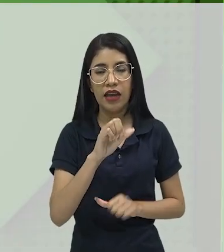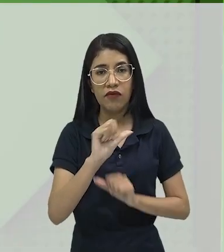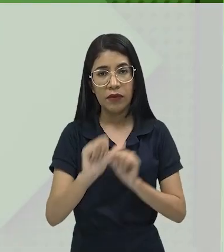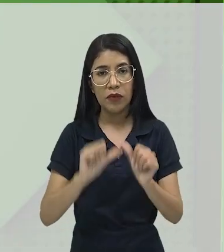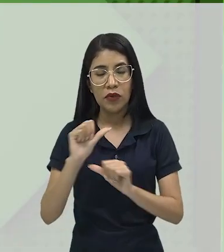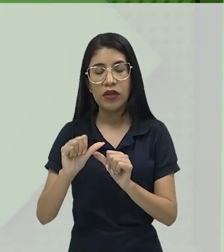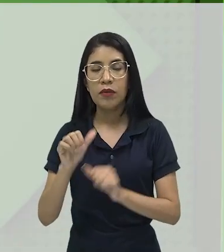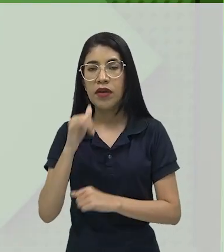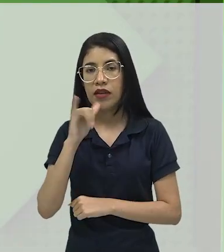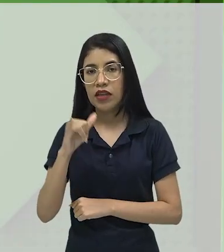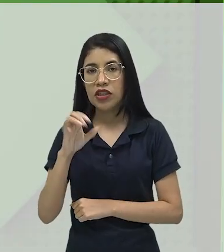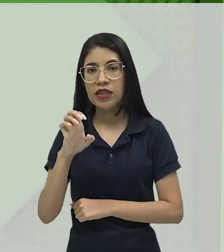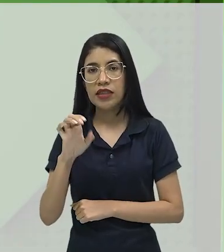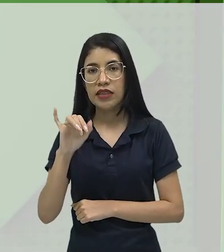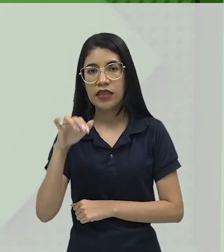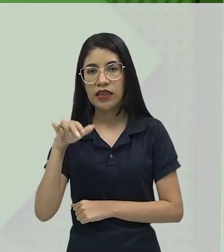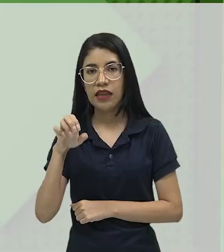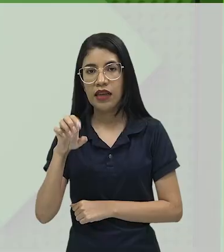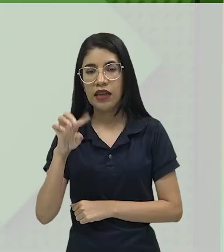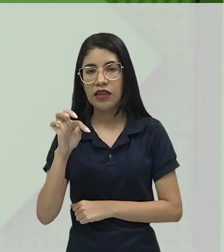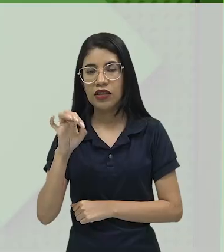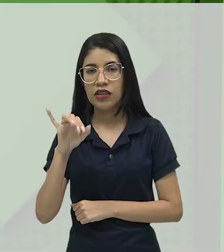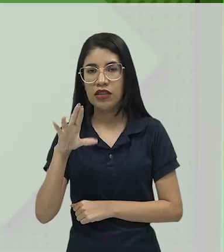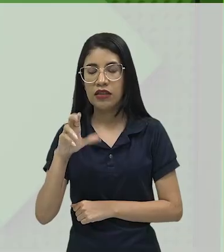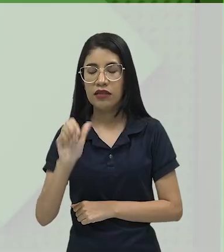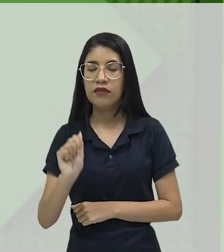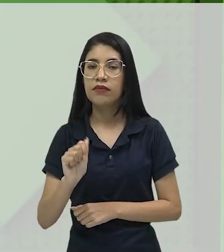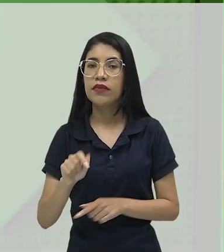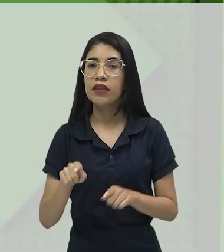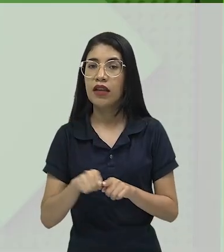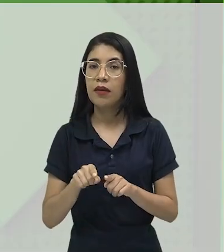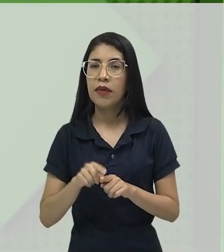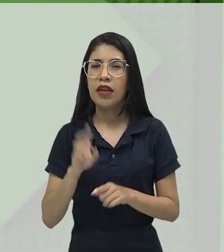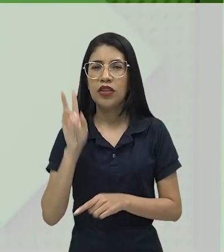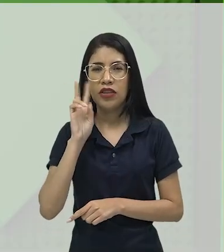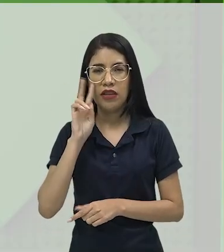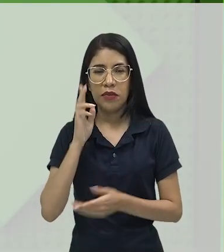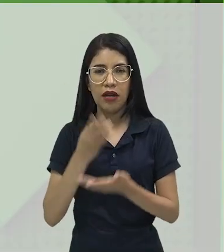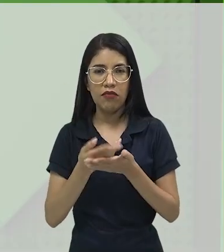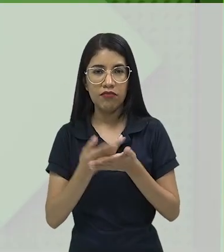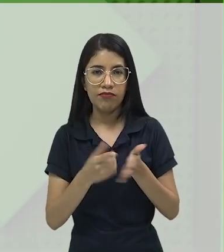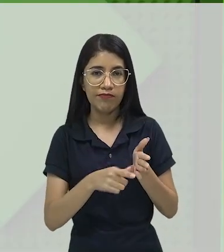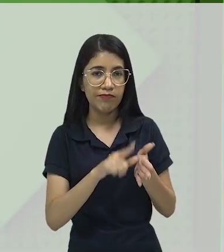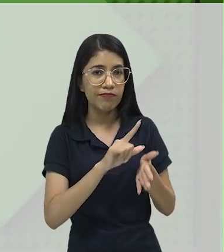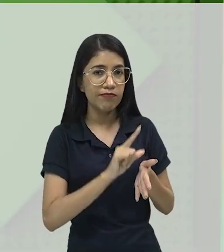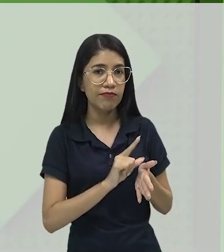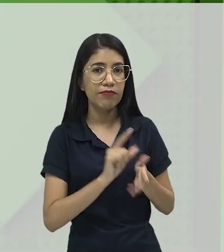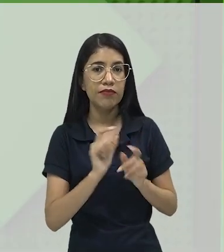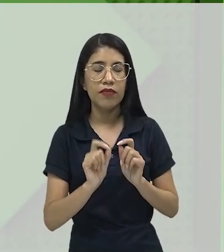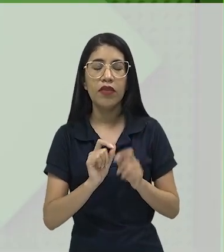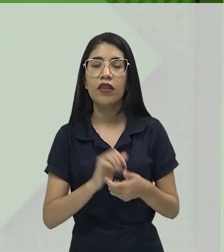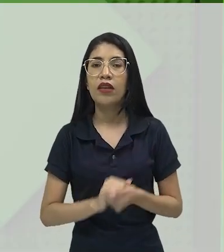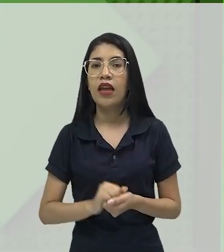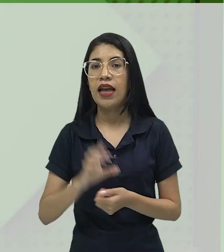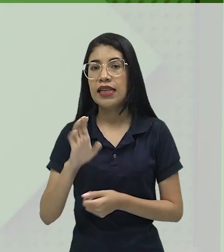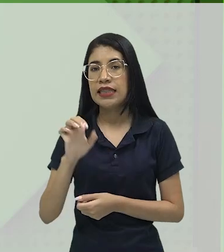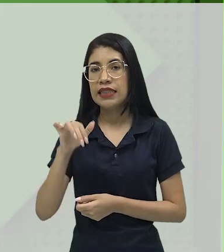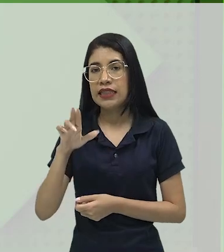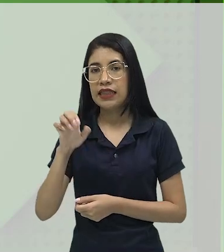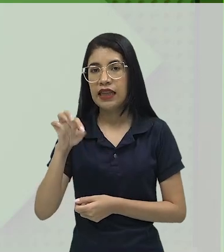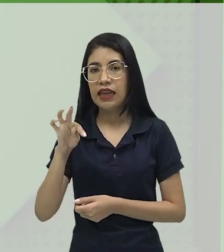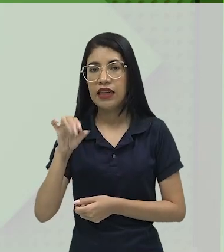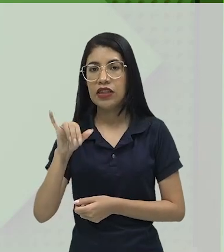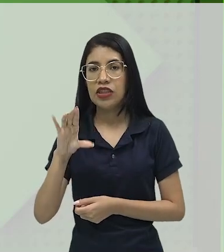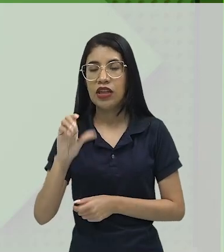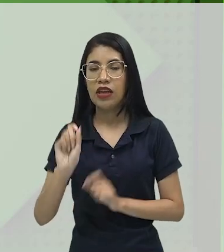energia cinética. E aí a gente lembra pelas nossas aulas anteriores que a energia cinética é a energia